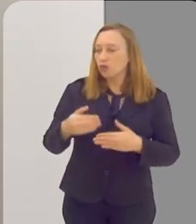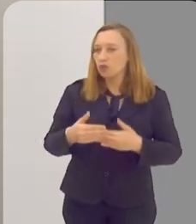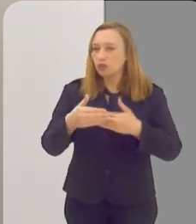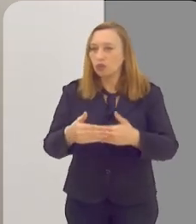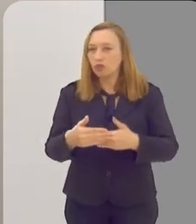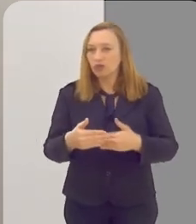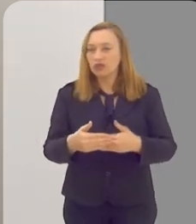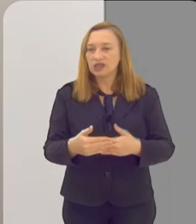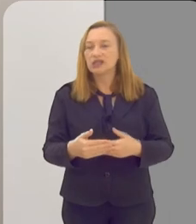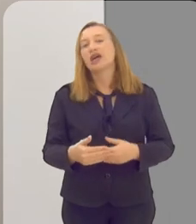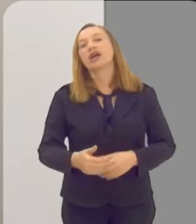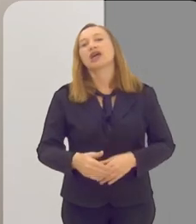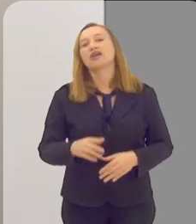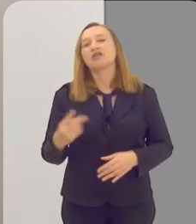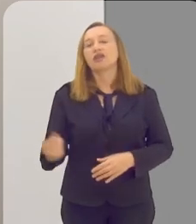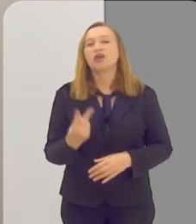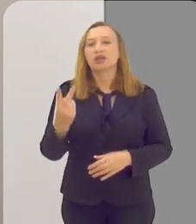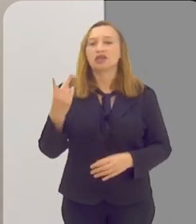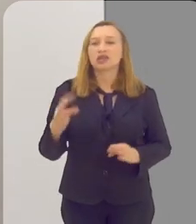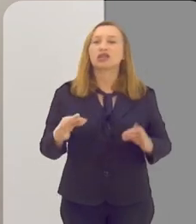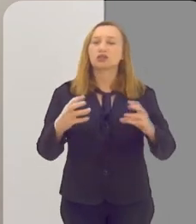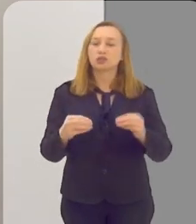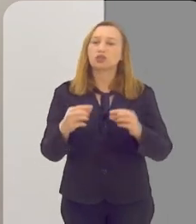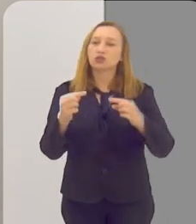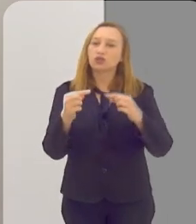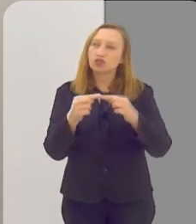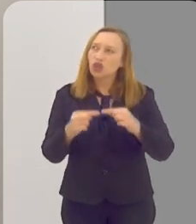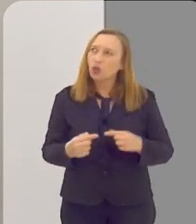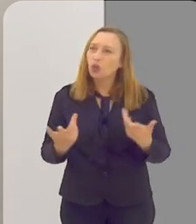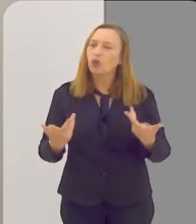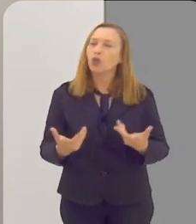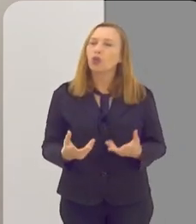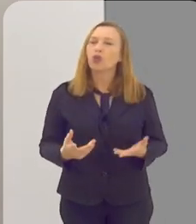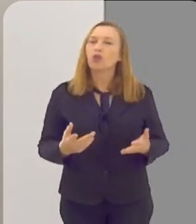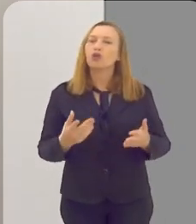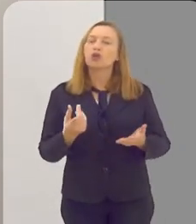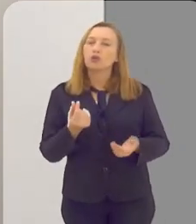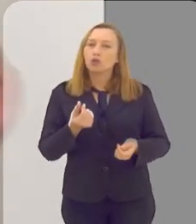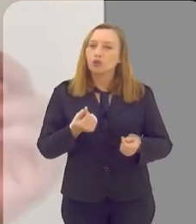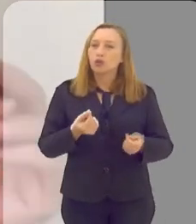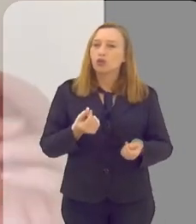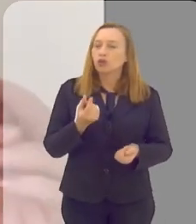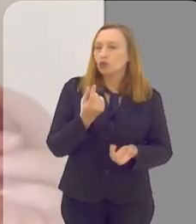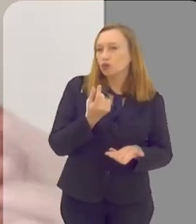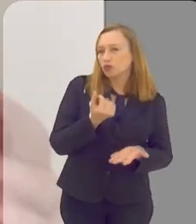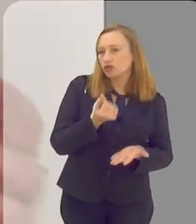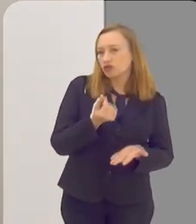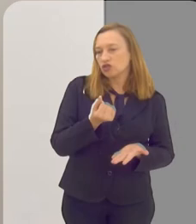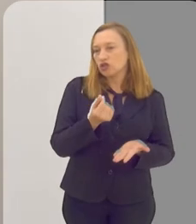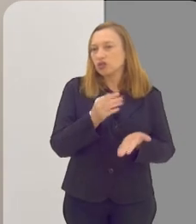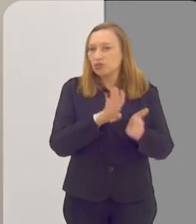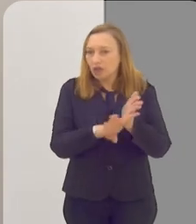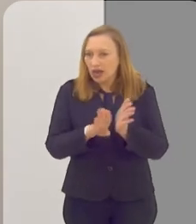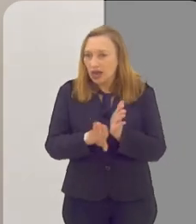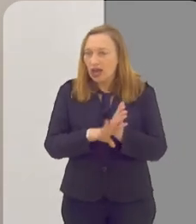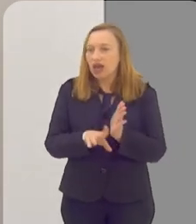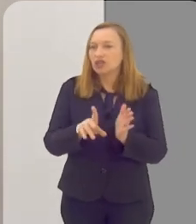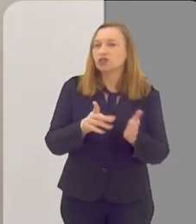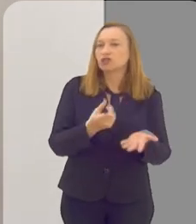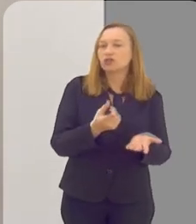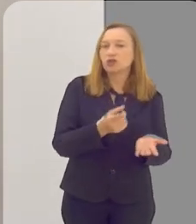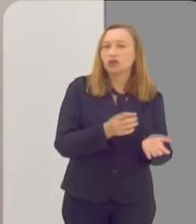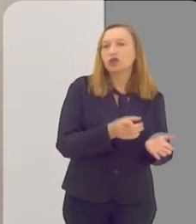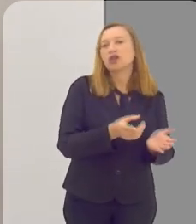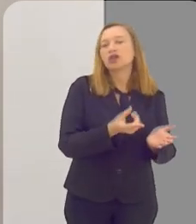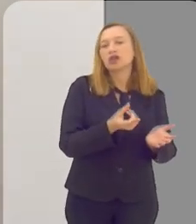o próximo passo é a gente priorizar isso de acordo com até uma questão de custo-benefício, aquilo que nos